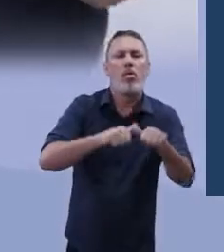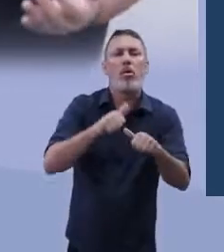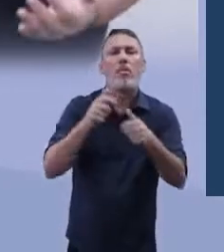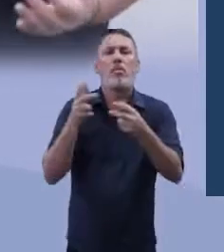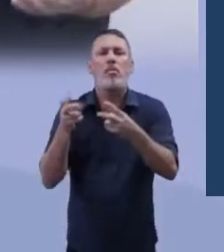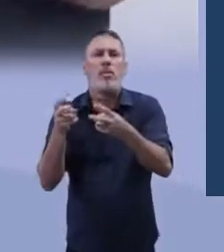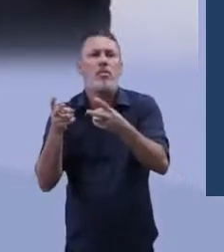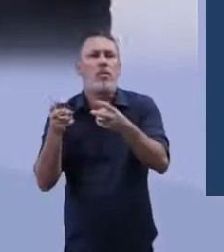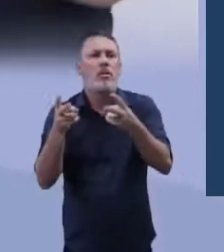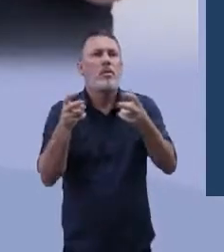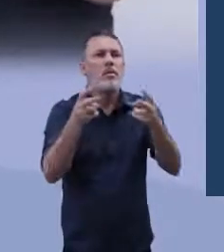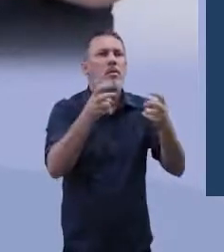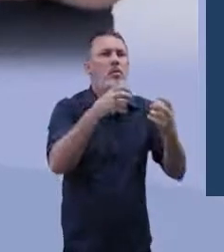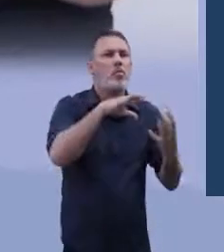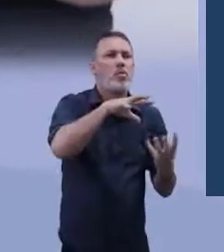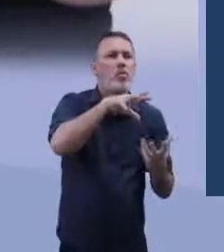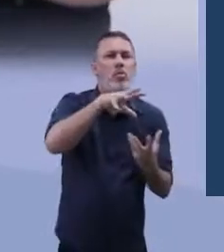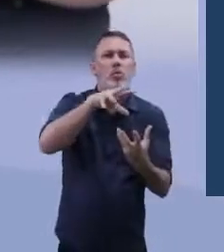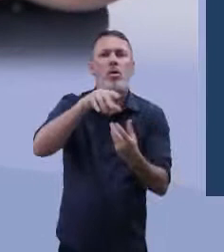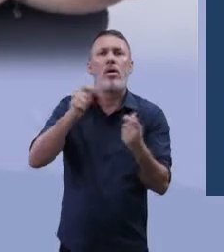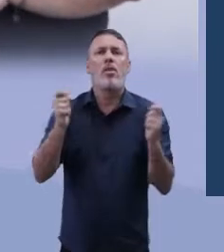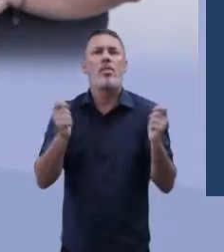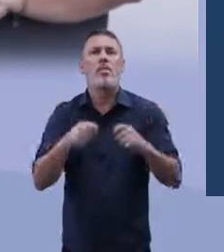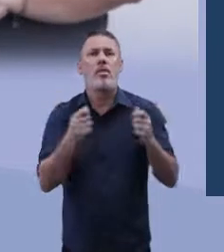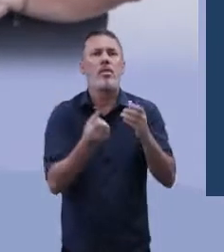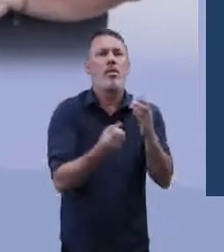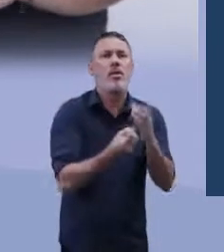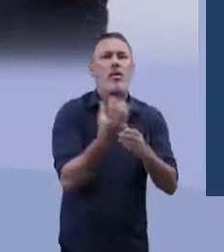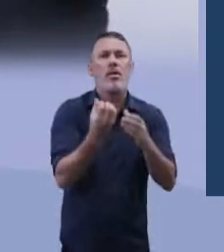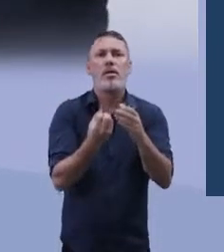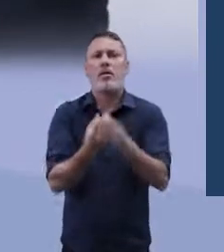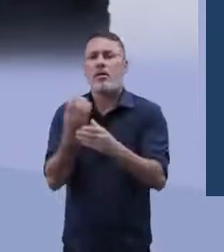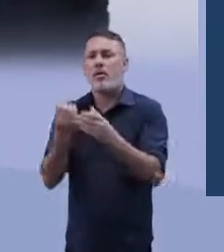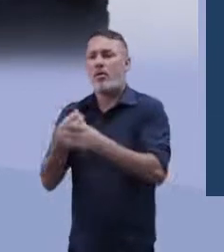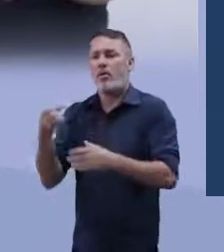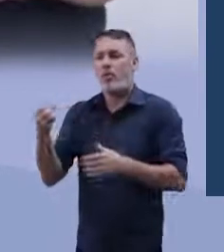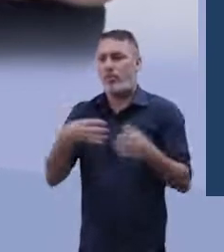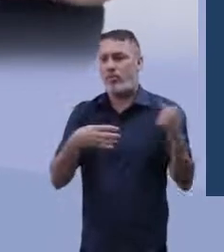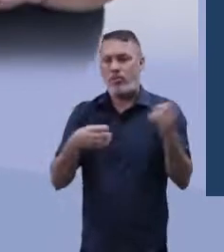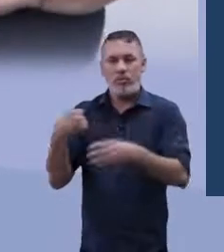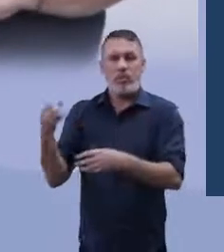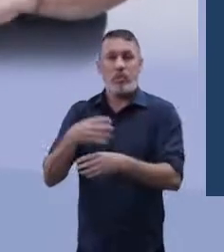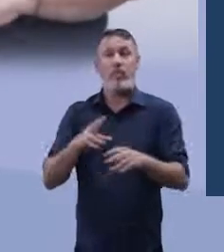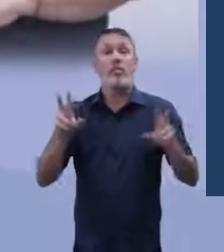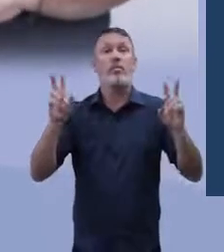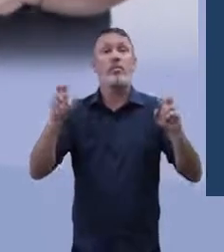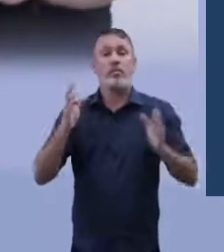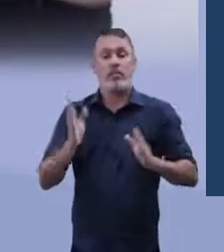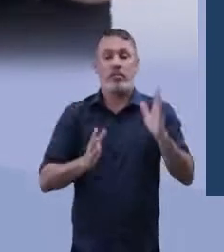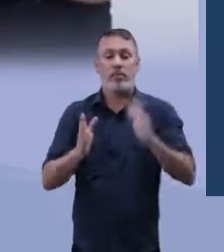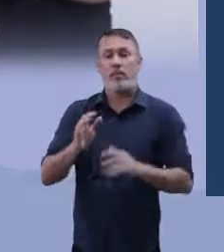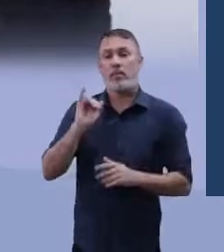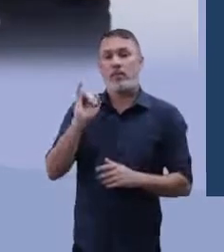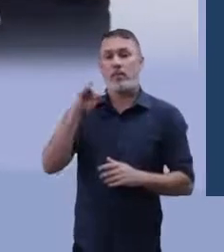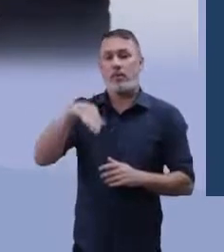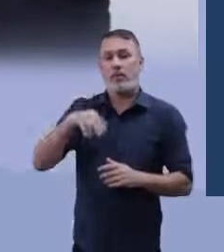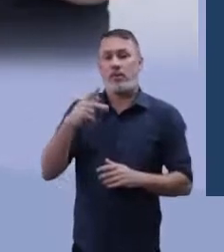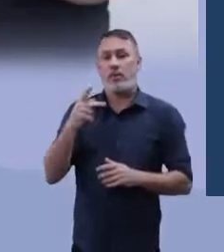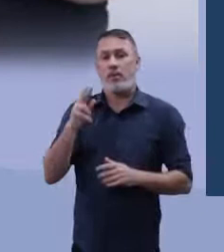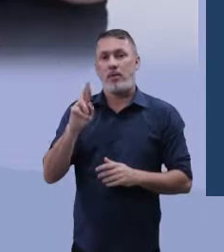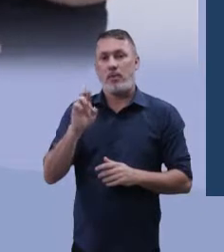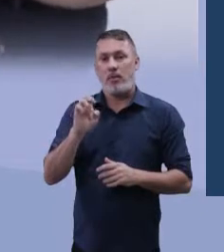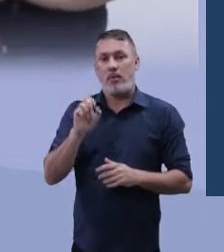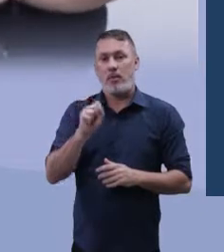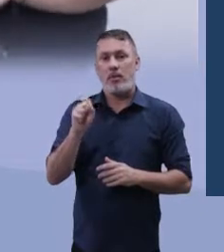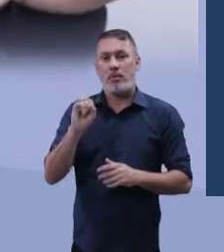começa a descobrir novas maneiras de criar. O impressionismo nasce na França em 1860 às